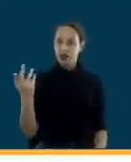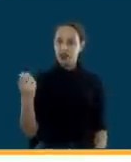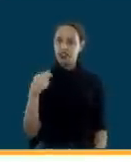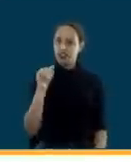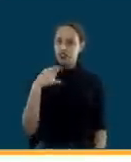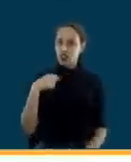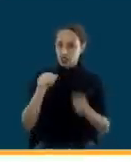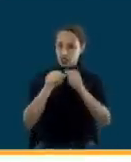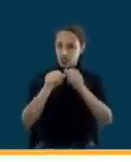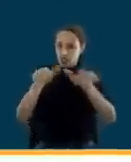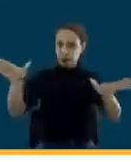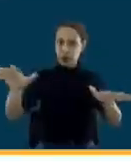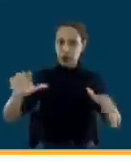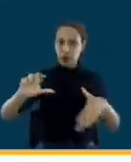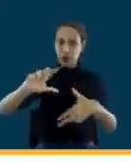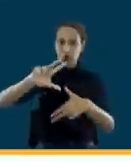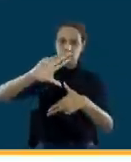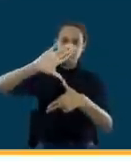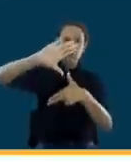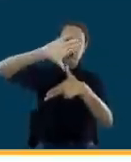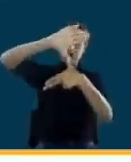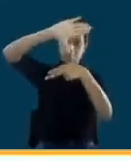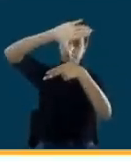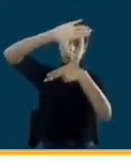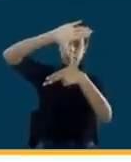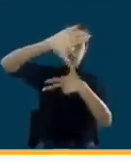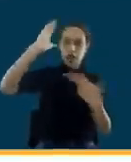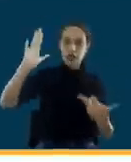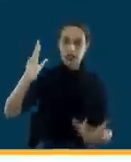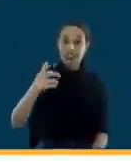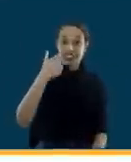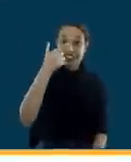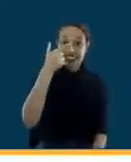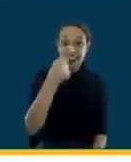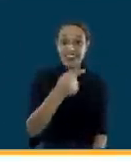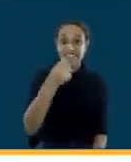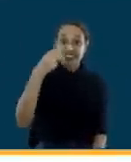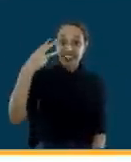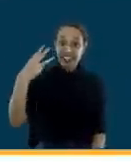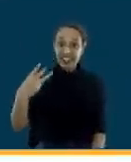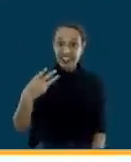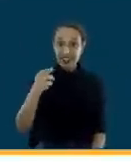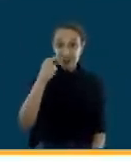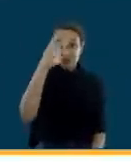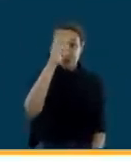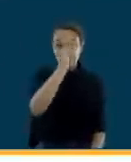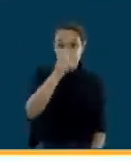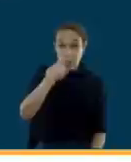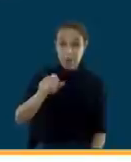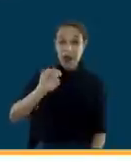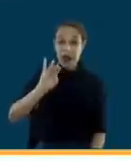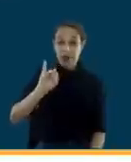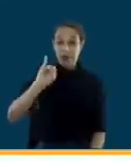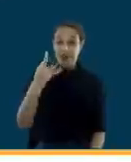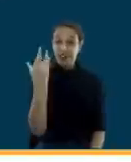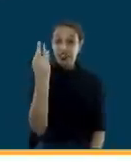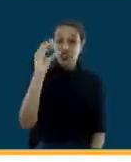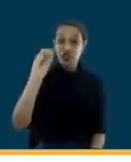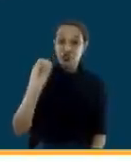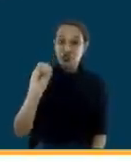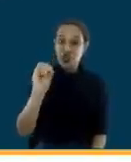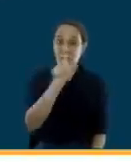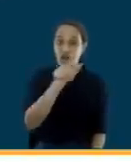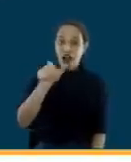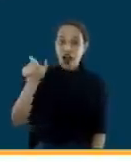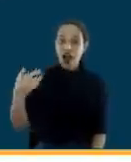Caribe, nós estamos falando aí de 73 multimilionários que aumentaram as suas fortunas em 48 bilhões de reais, o que representa